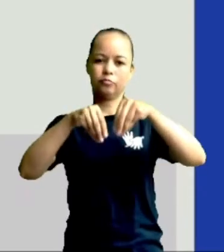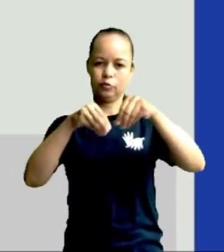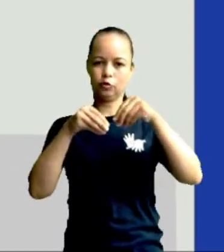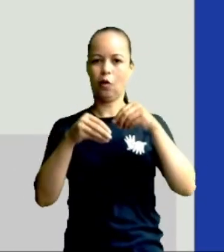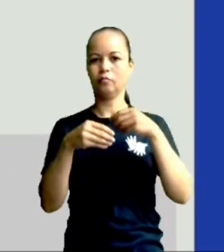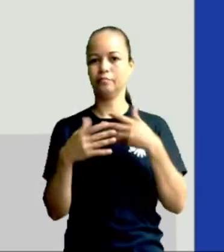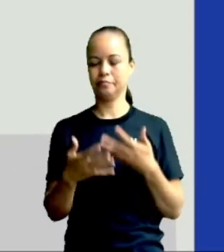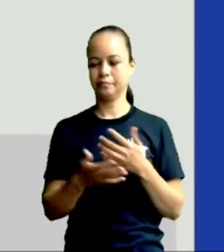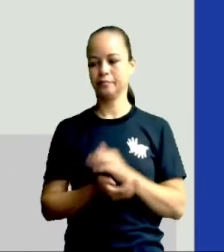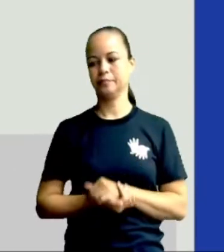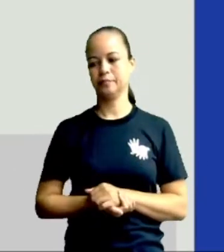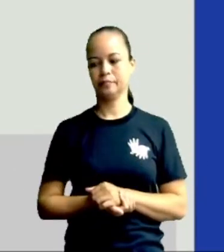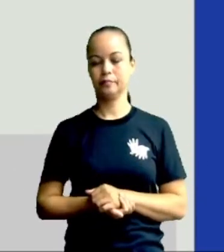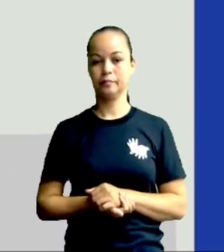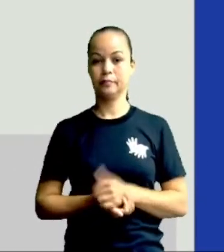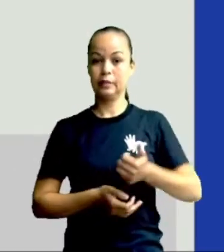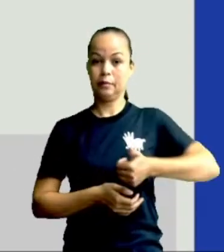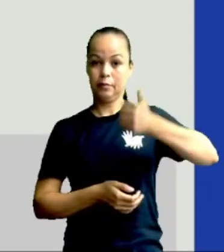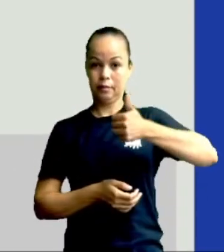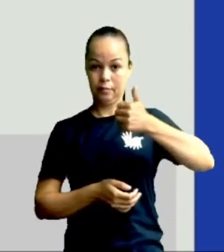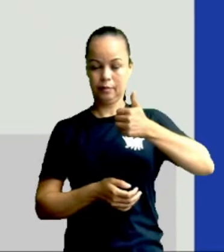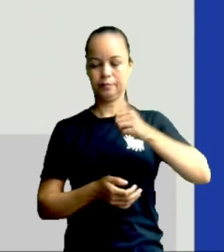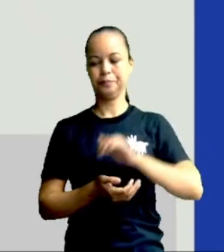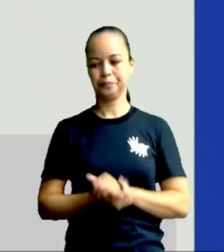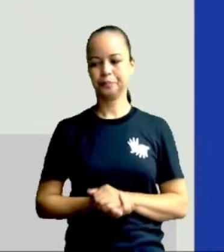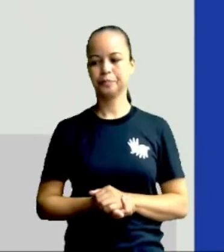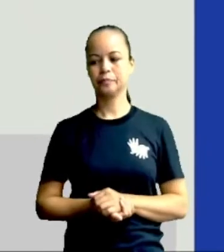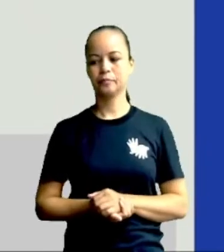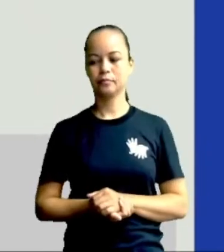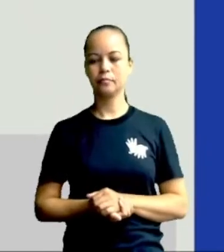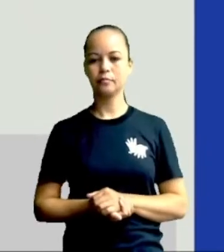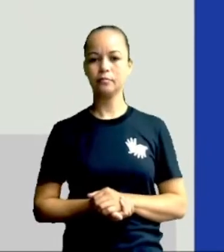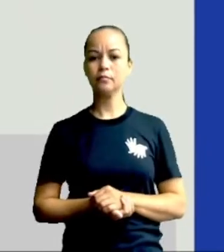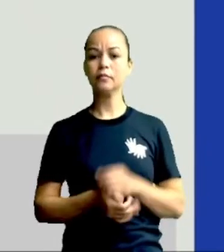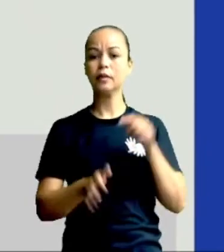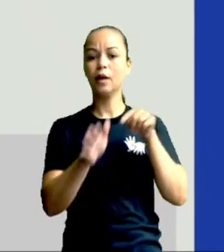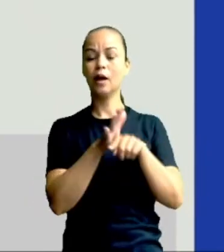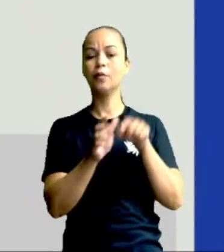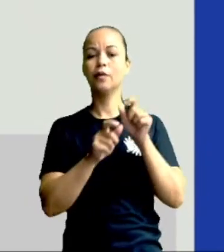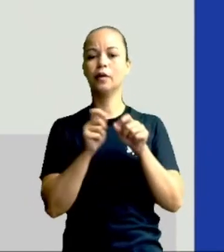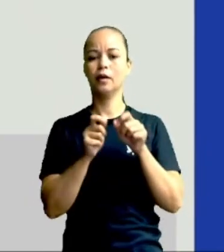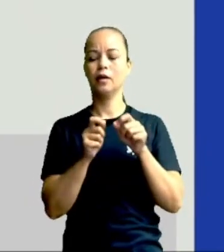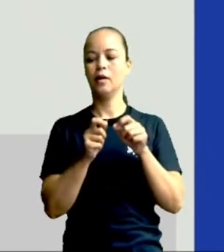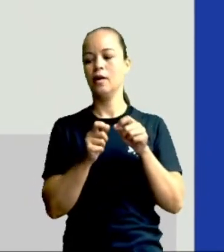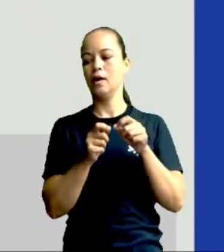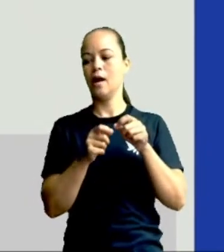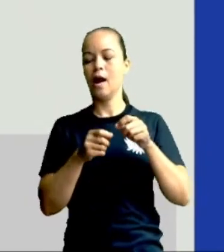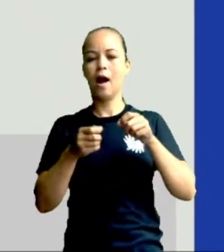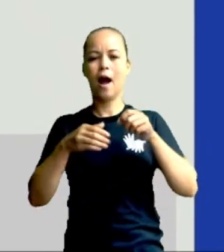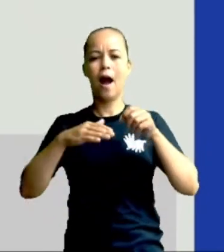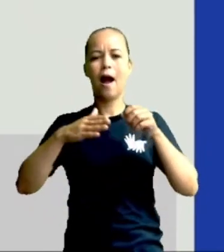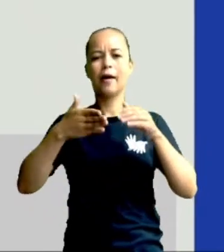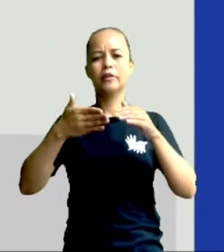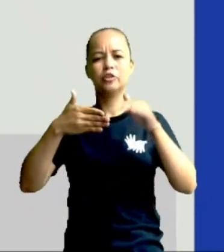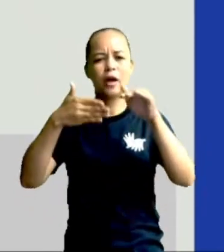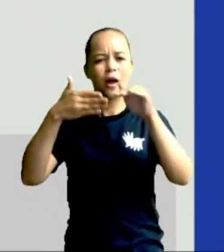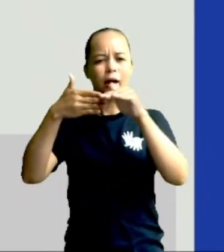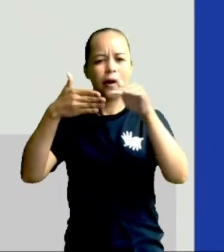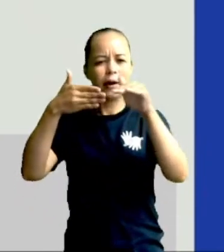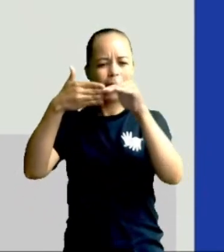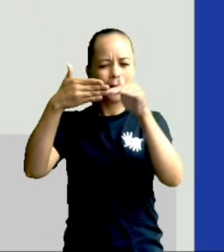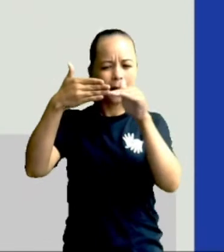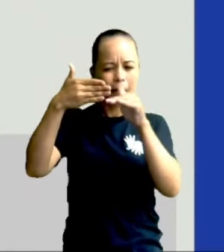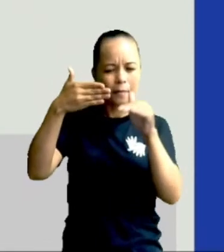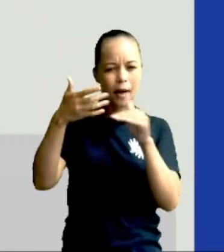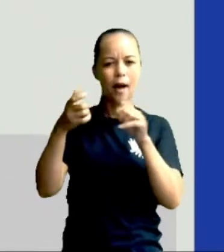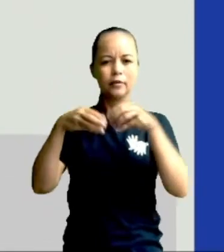Vê só. Primeira pergunta. Quais as camadas do solo? Lembra que na aula que a